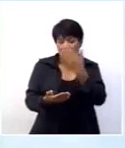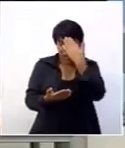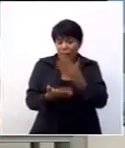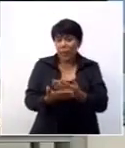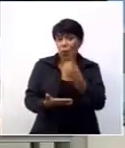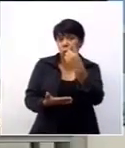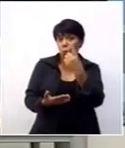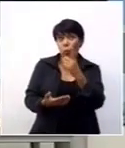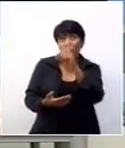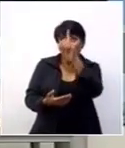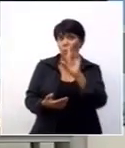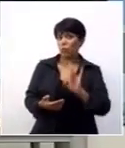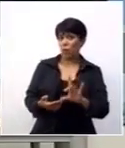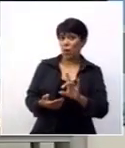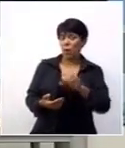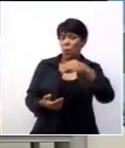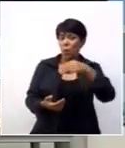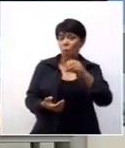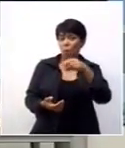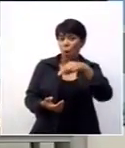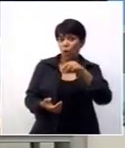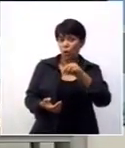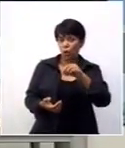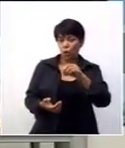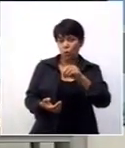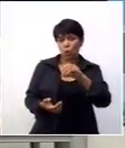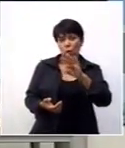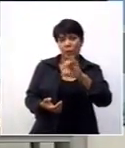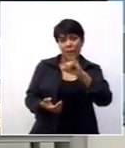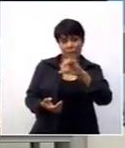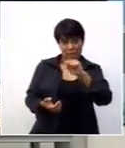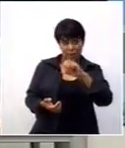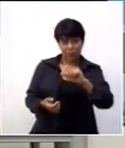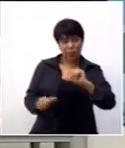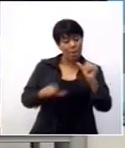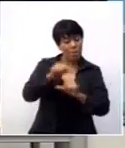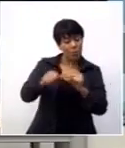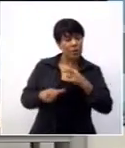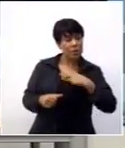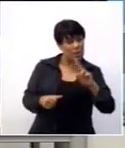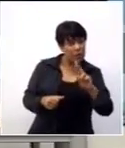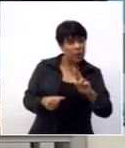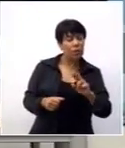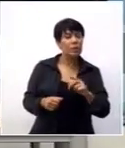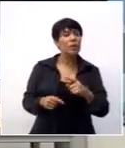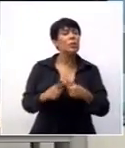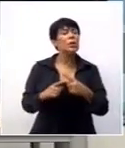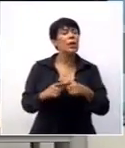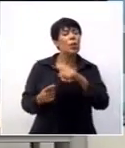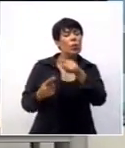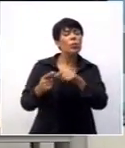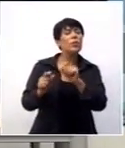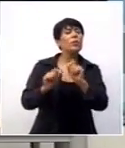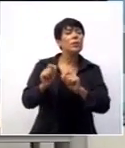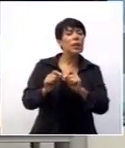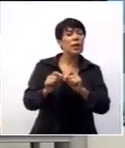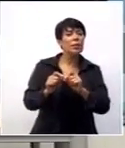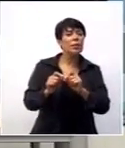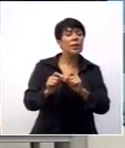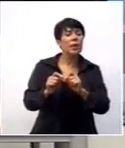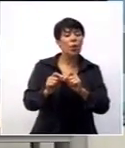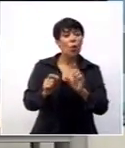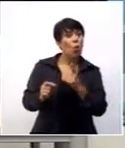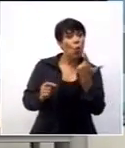importante dessa decisão tem a ver justamente com a questão de enfraquecer esses grupos que estavam abaixo do faraó.